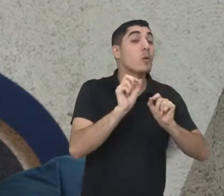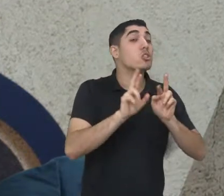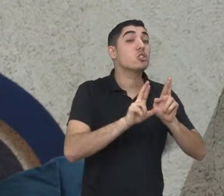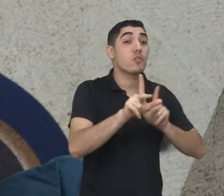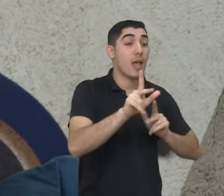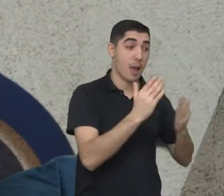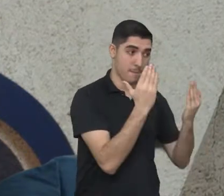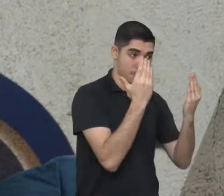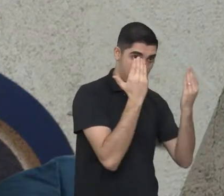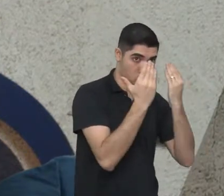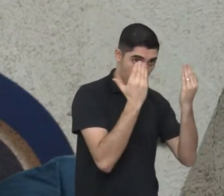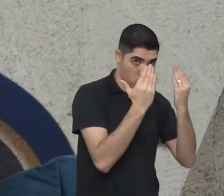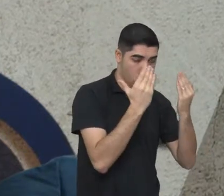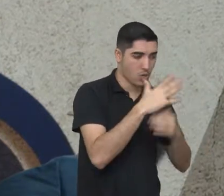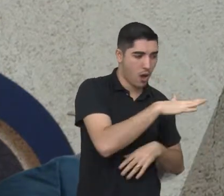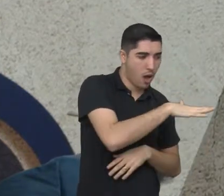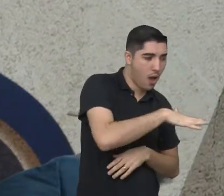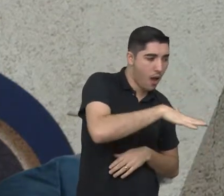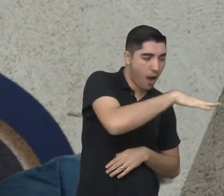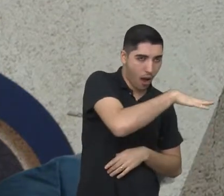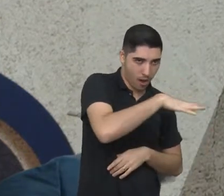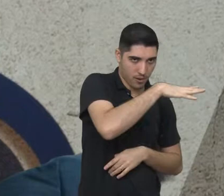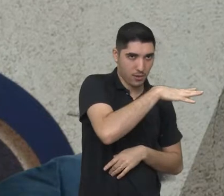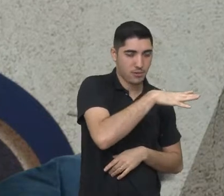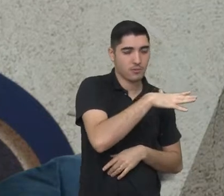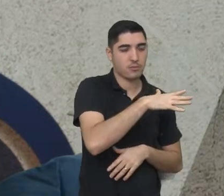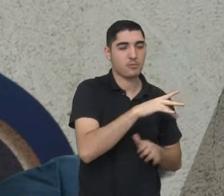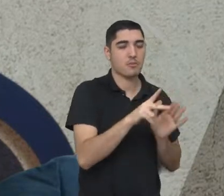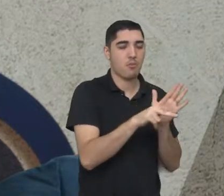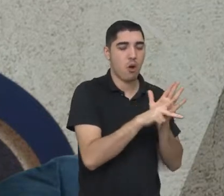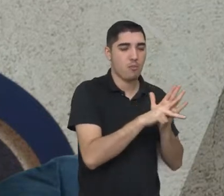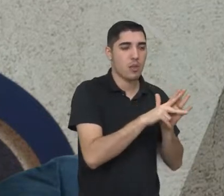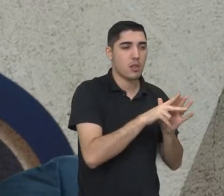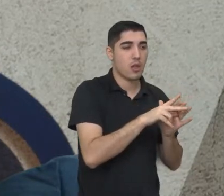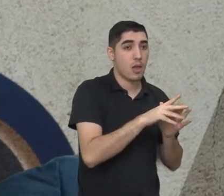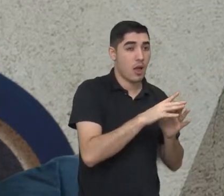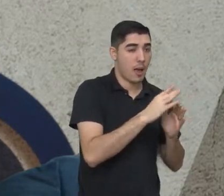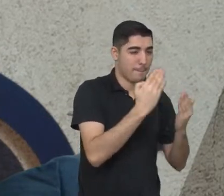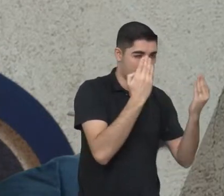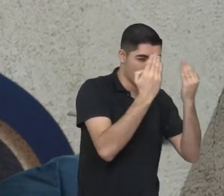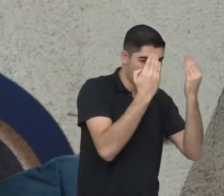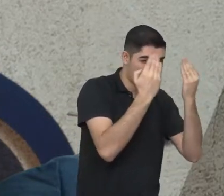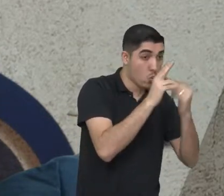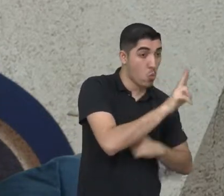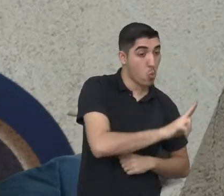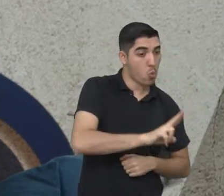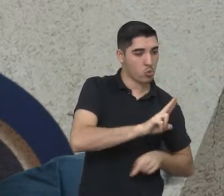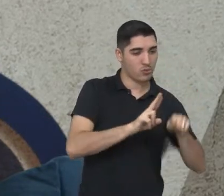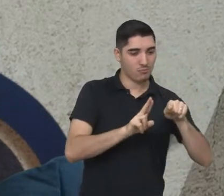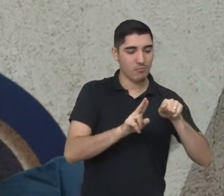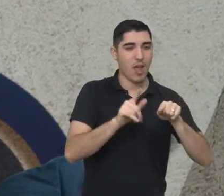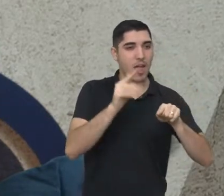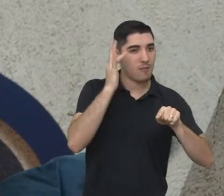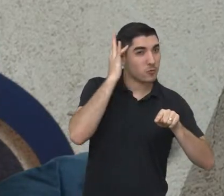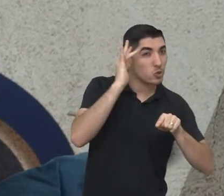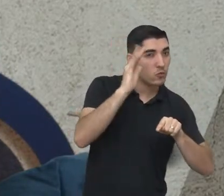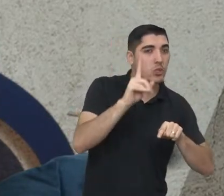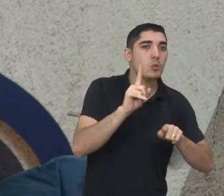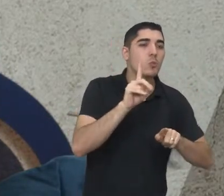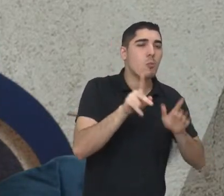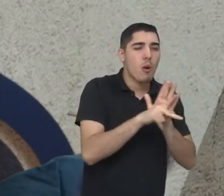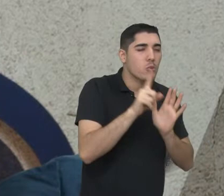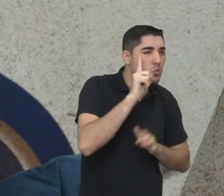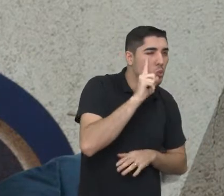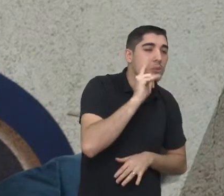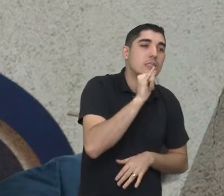psicologia, em algumas linhas de pensamento, a psicologia vai usar a filosofia aplicada no cotidiano. Então eu vou